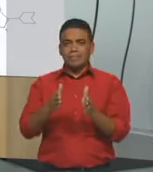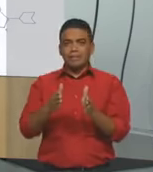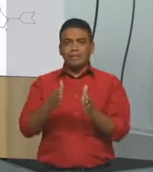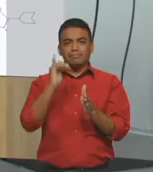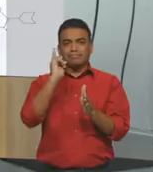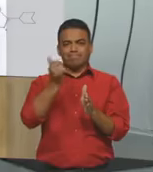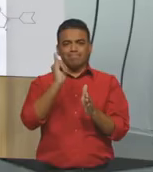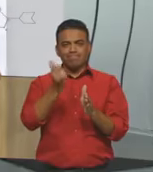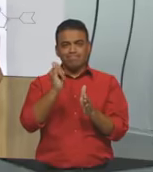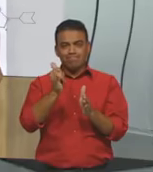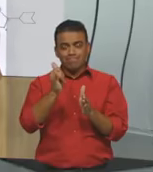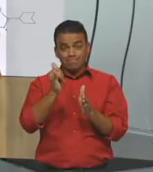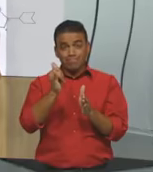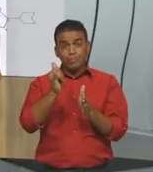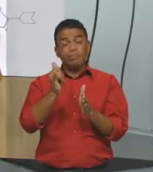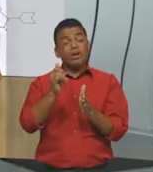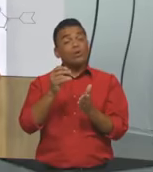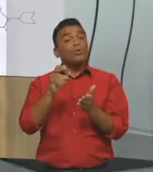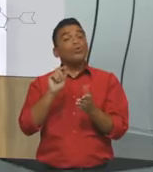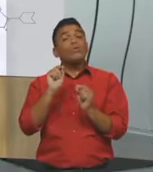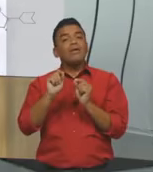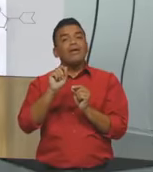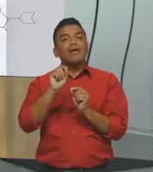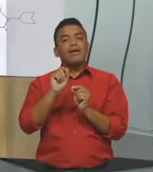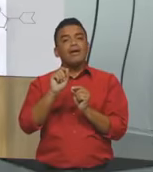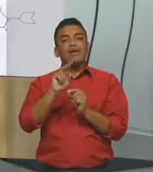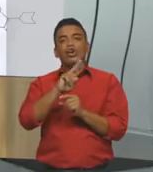que aconteceu aqui, eu chamo de